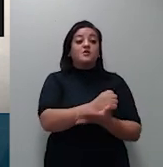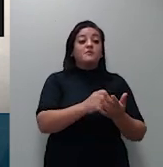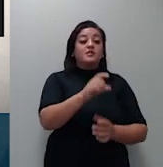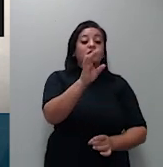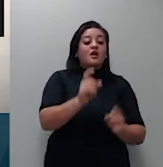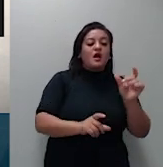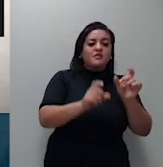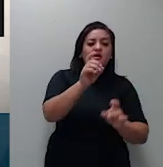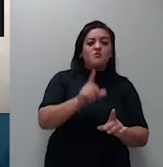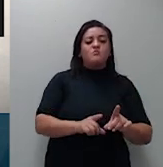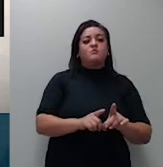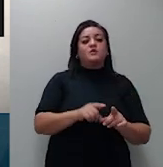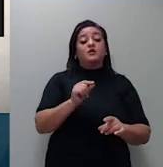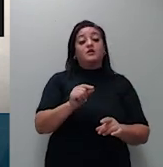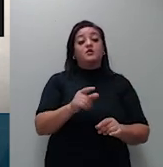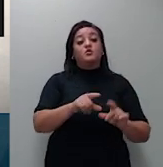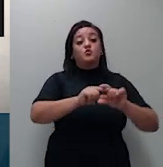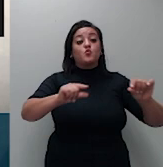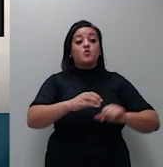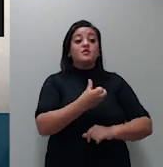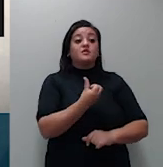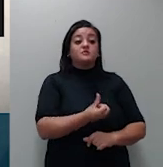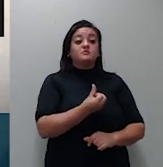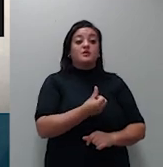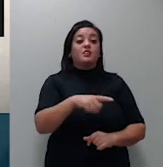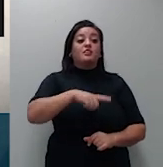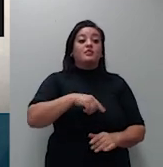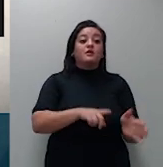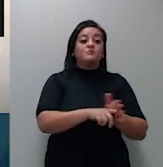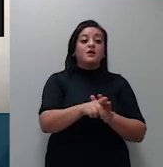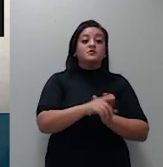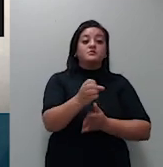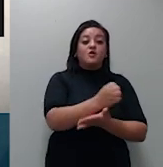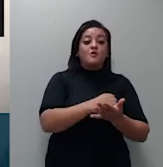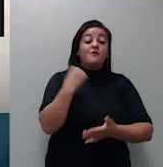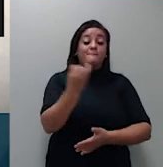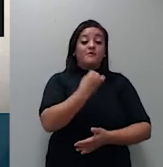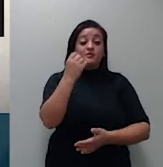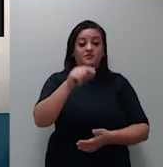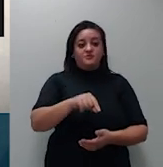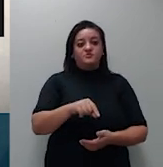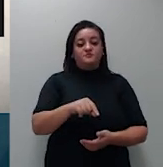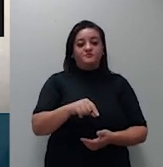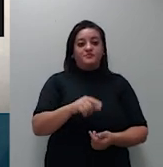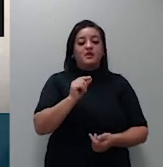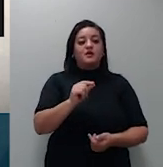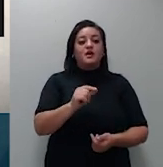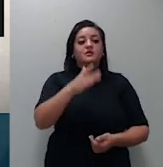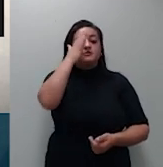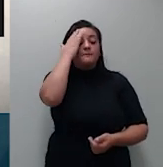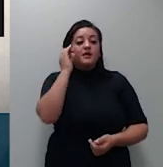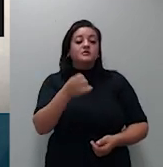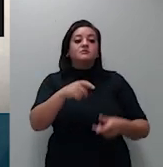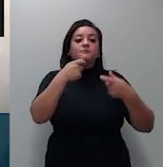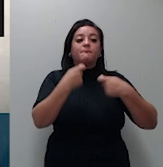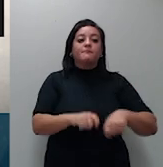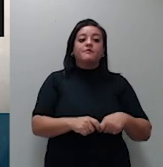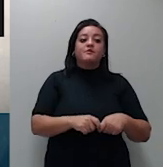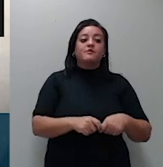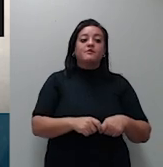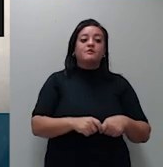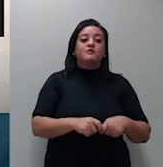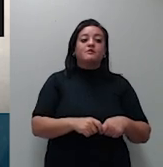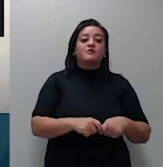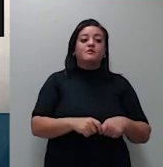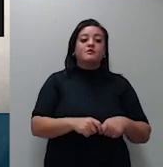e não ir pensei tem a questão fundamental queria saber se é possível no Exercício